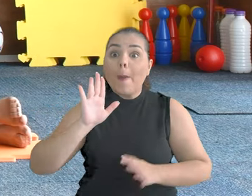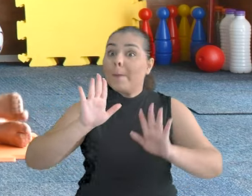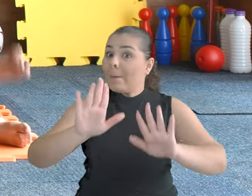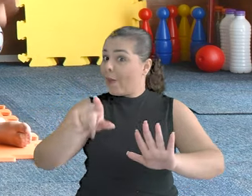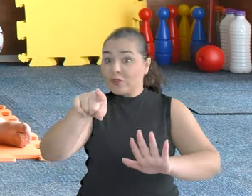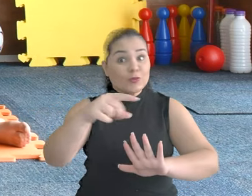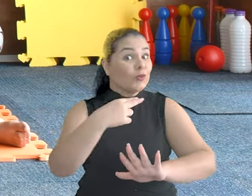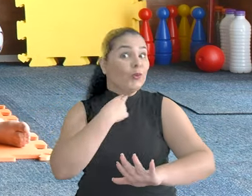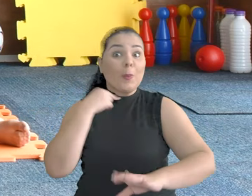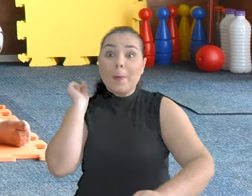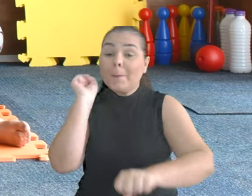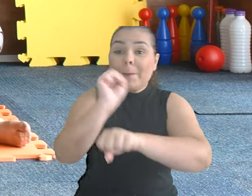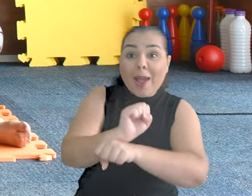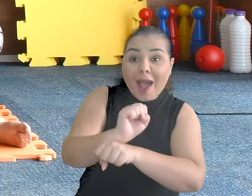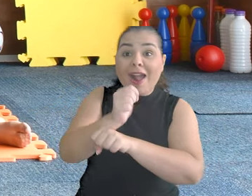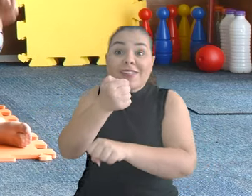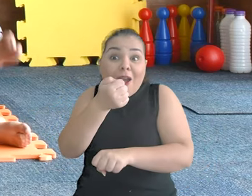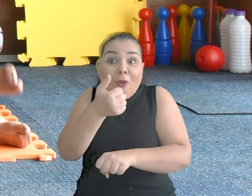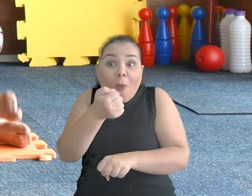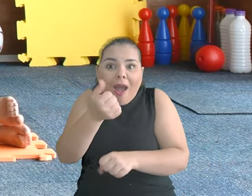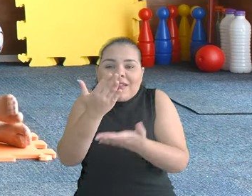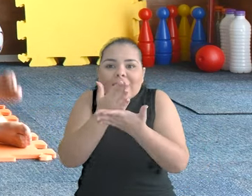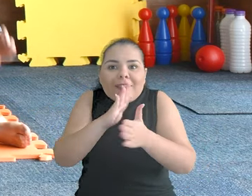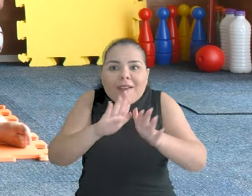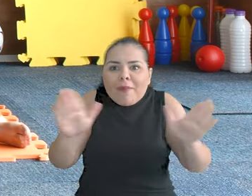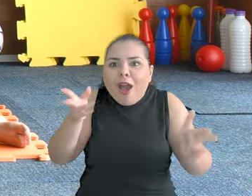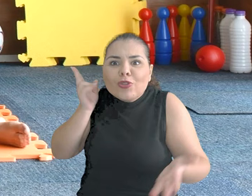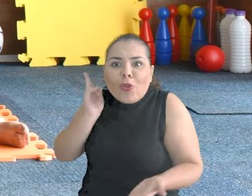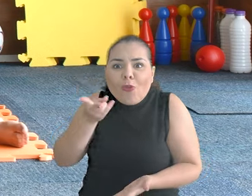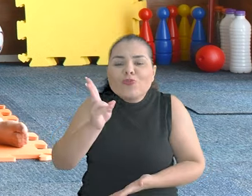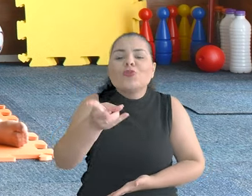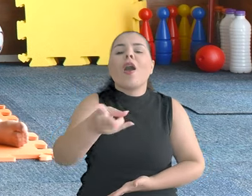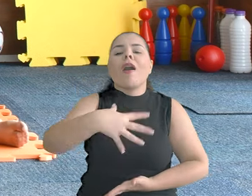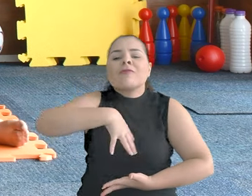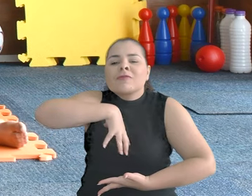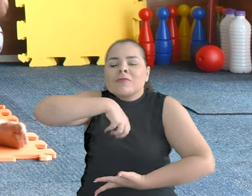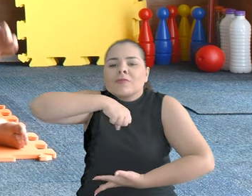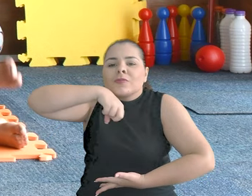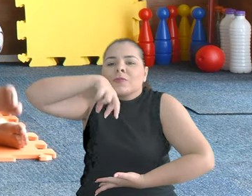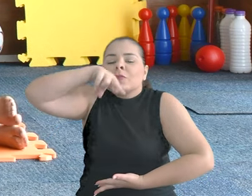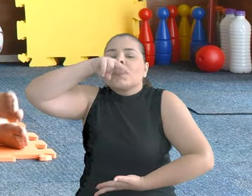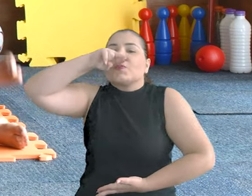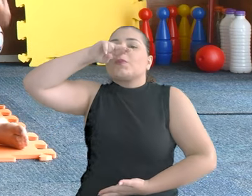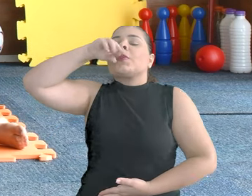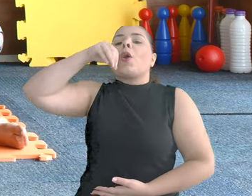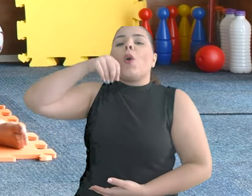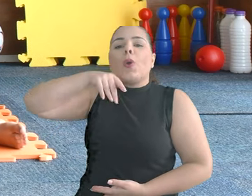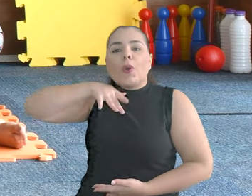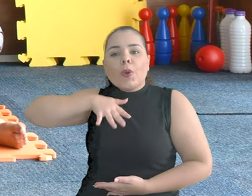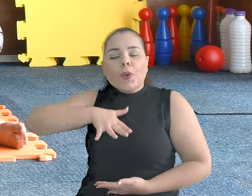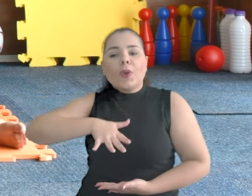mas você não vai parar que tá quase acabando sua